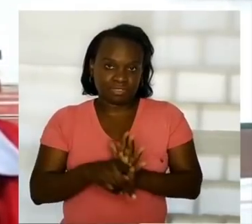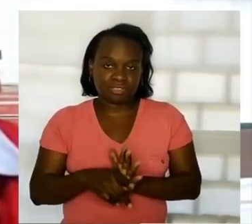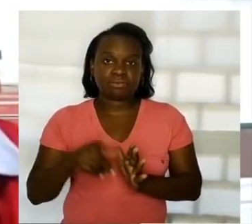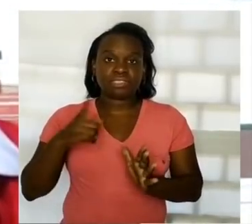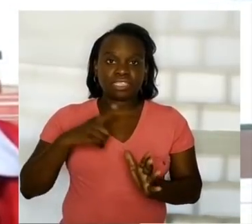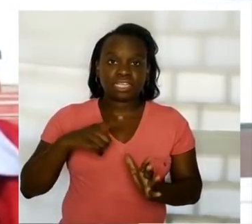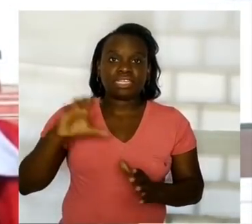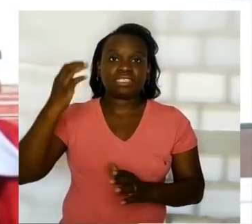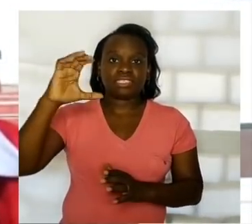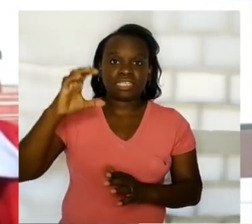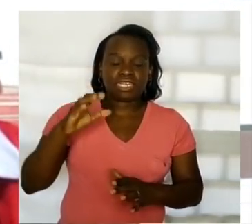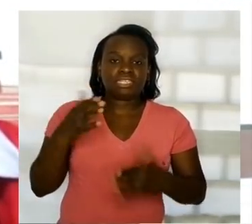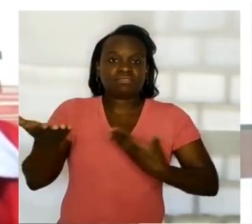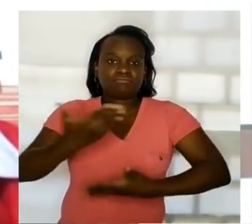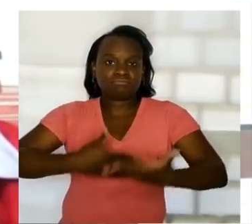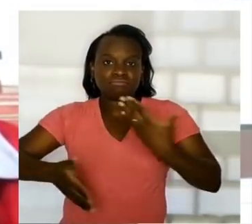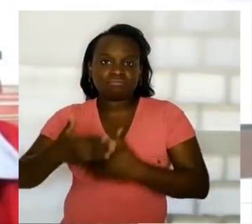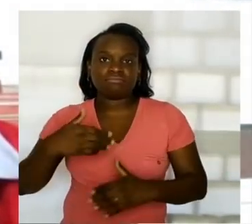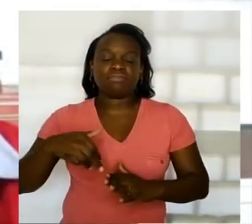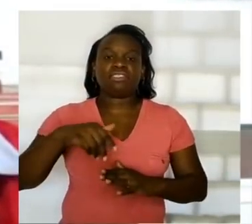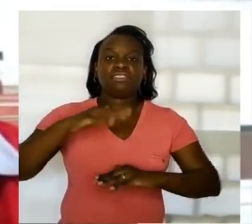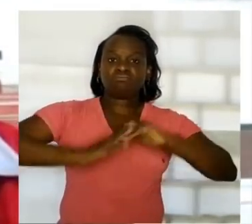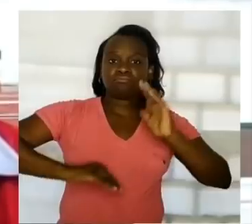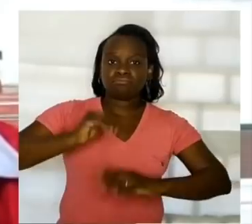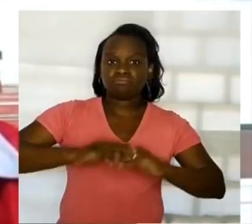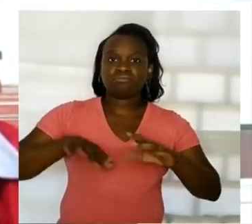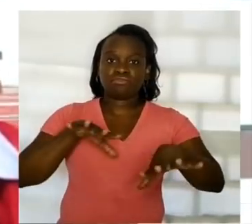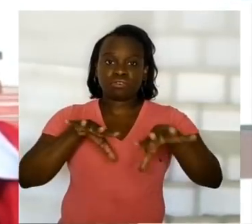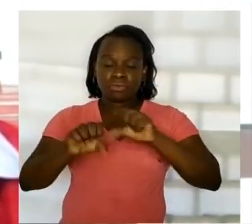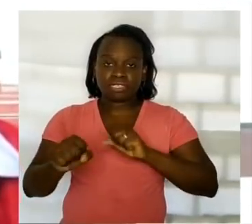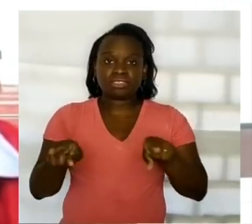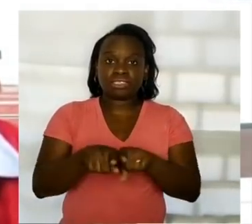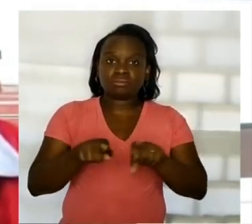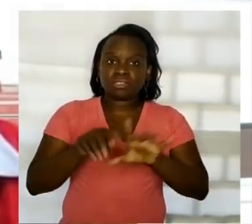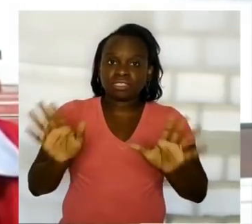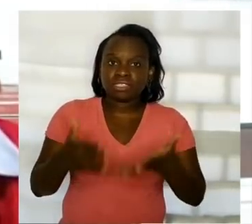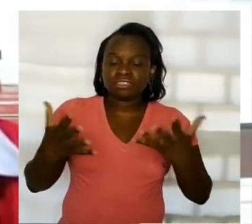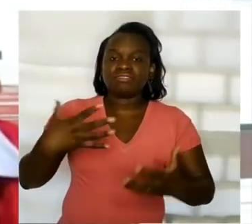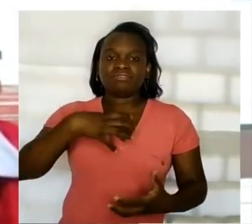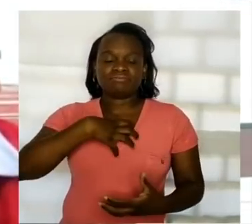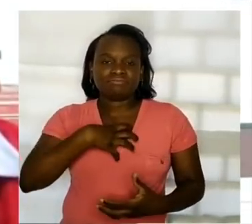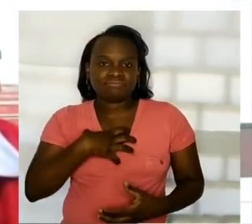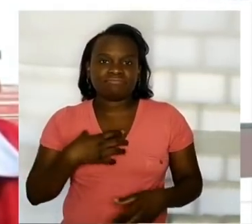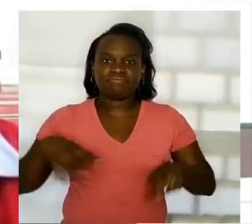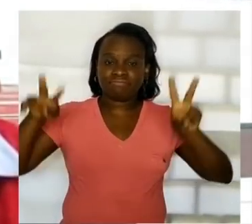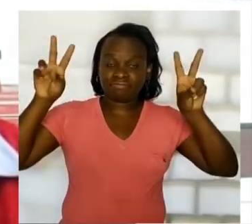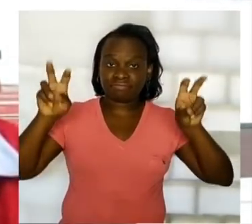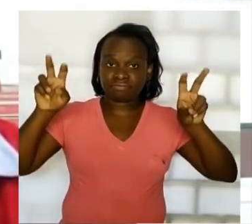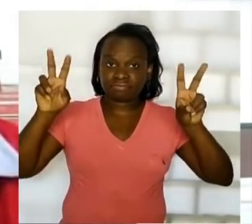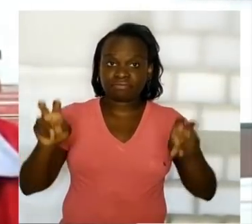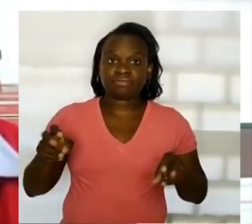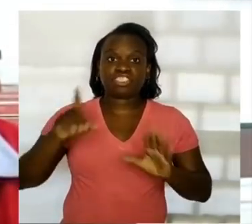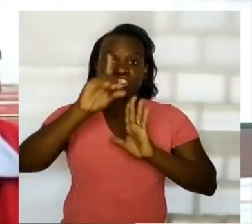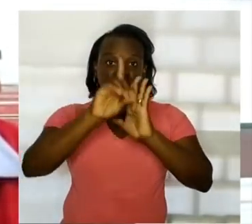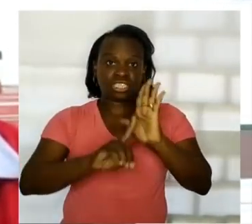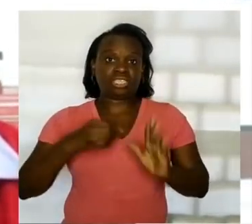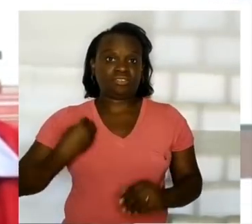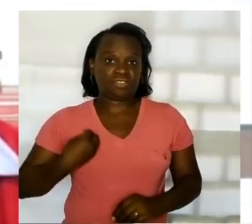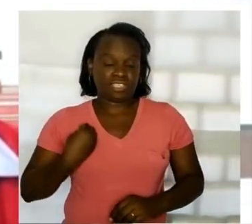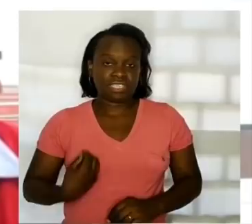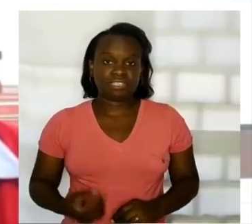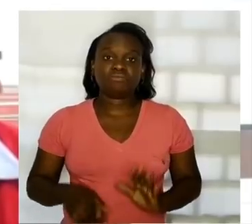nos encontramos em interlocução científica, qualificação da formação e mobilização de afetos,